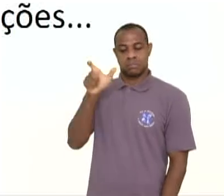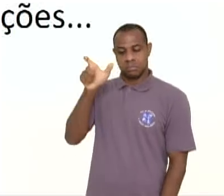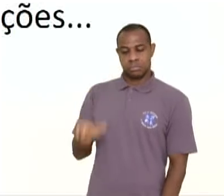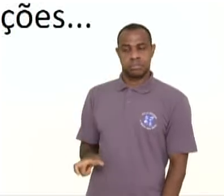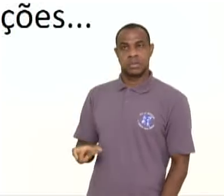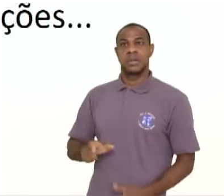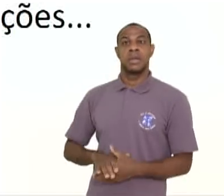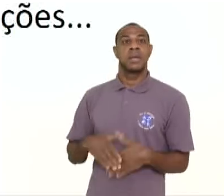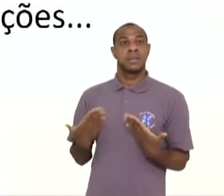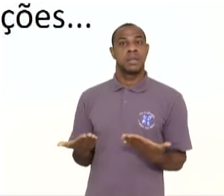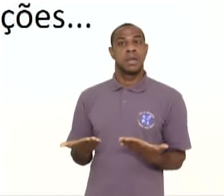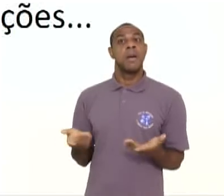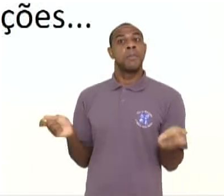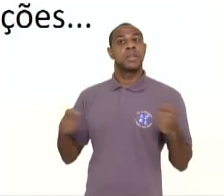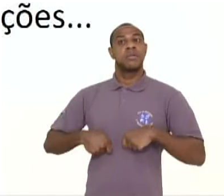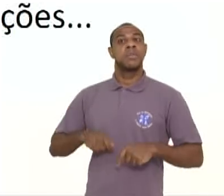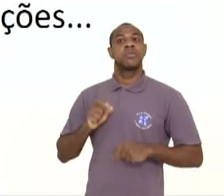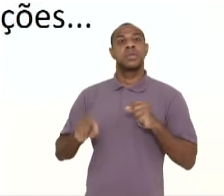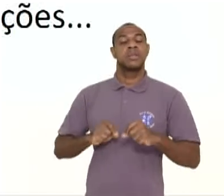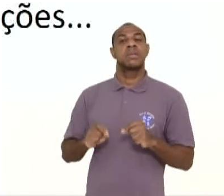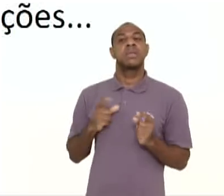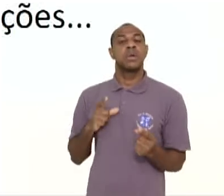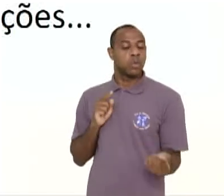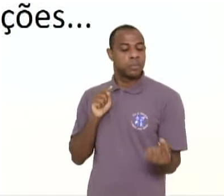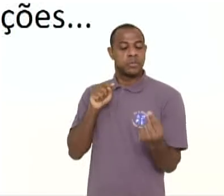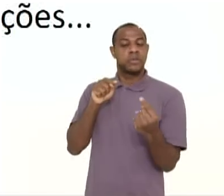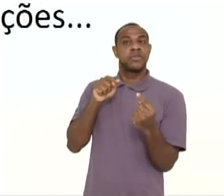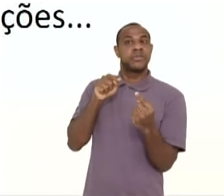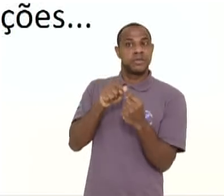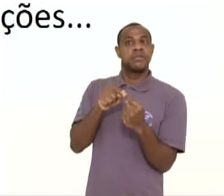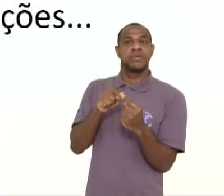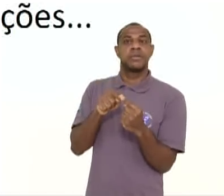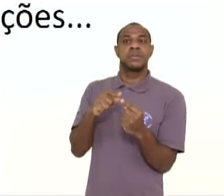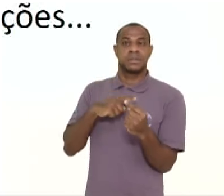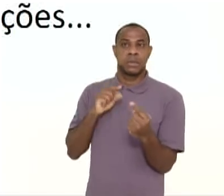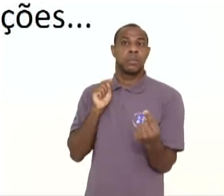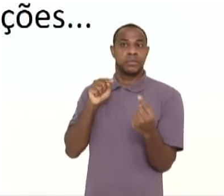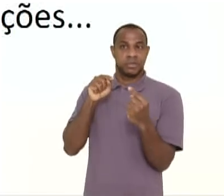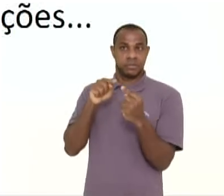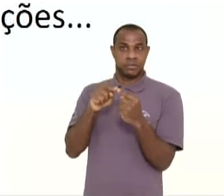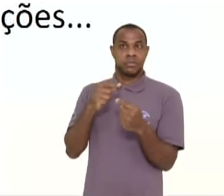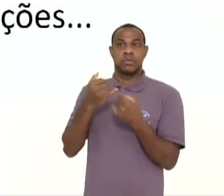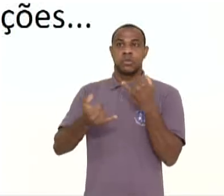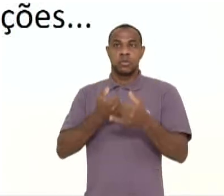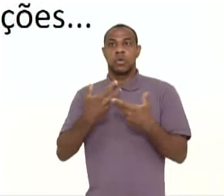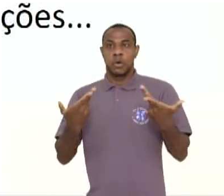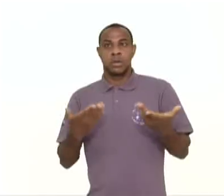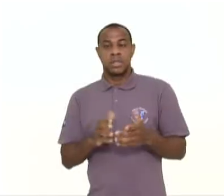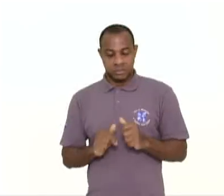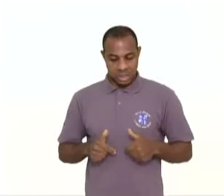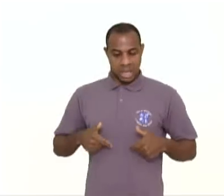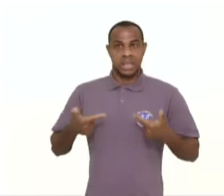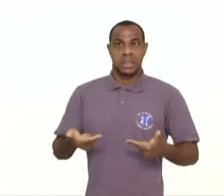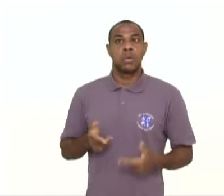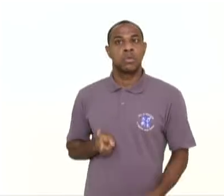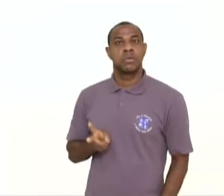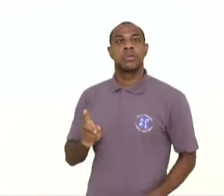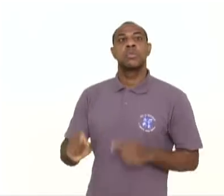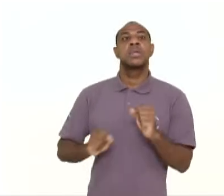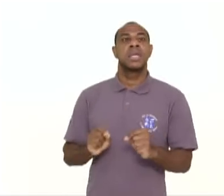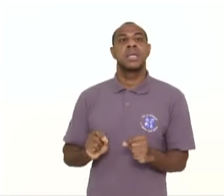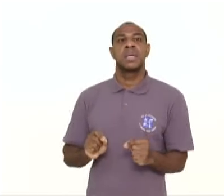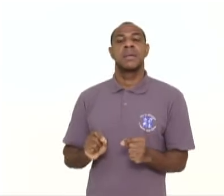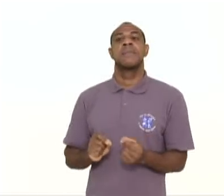artificial, possivelmente em busca de objetivos conflitantes por meio de decisões e ações, continuando,